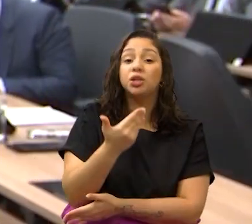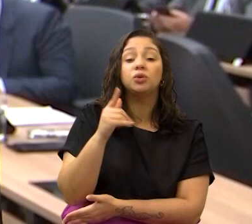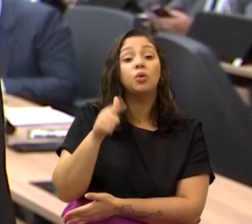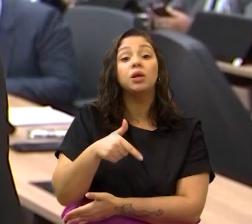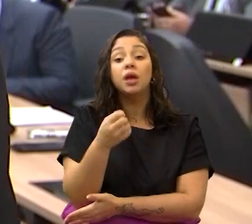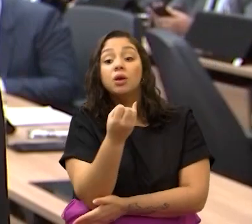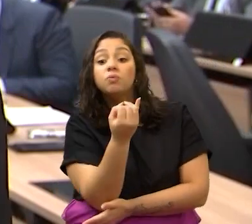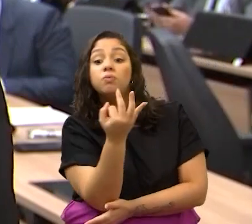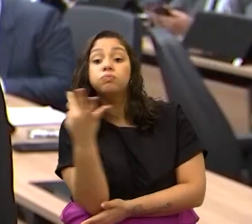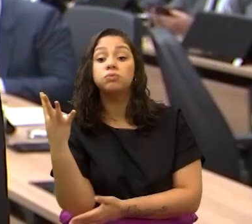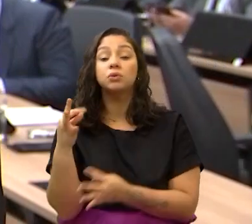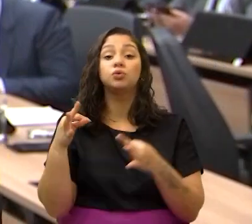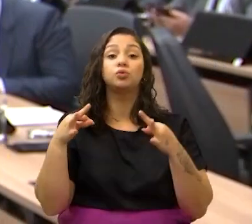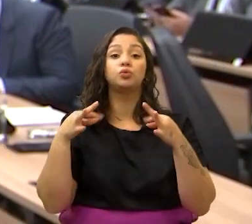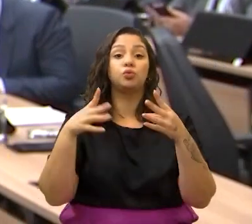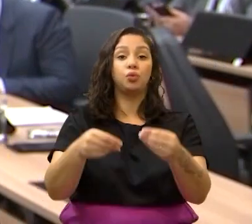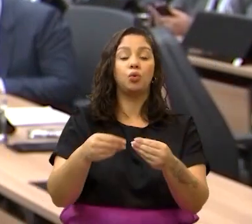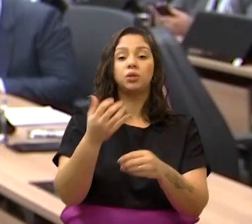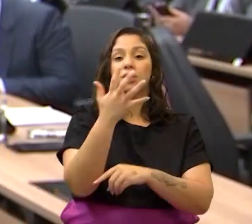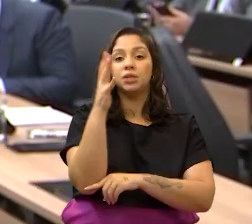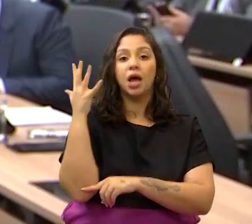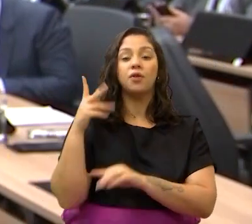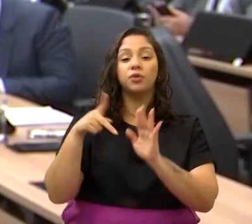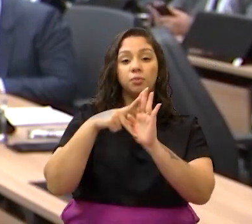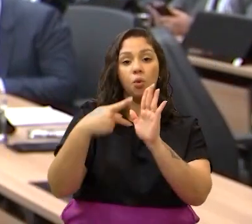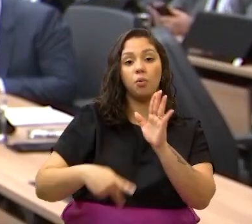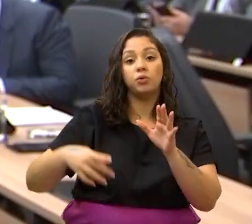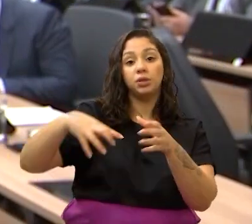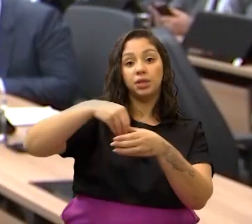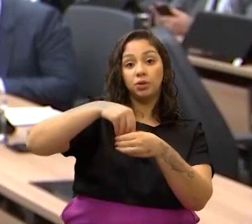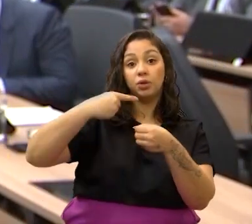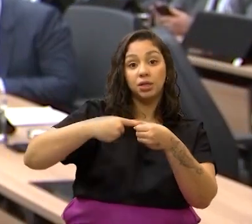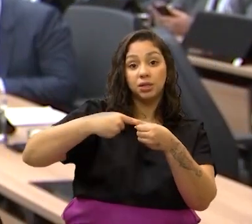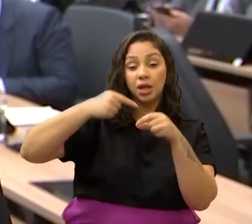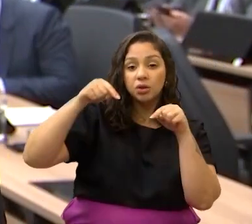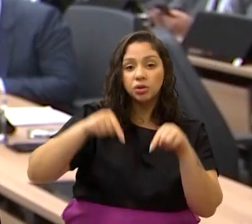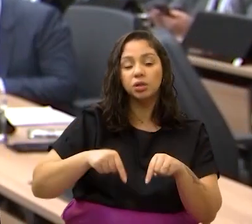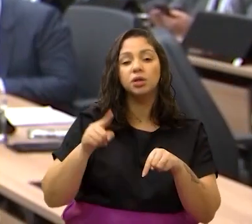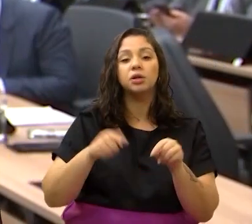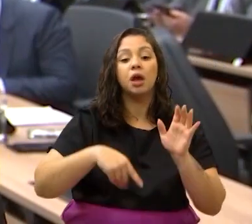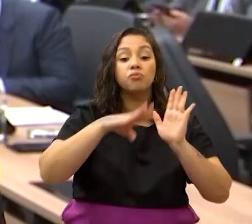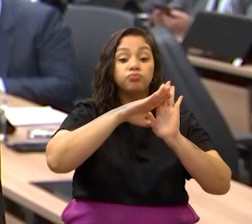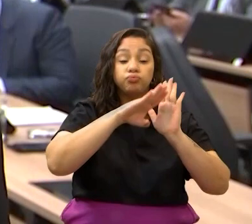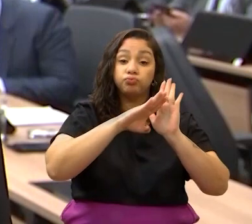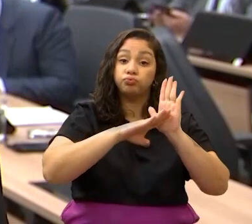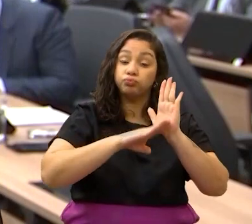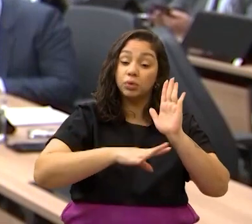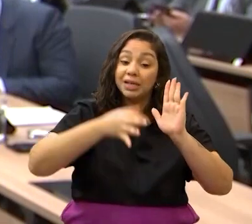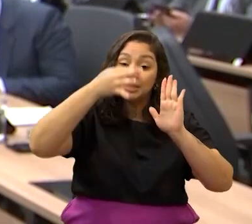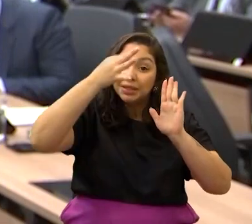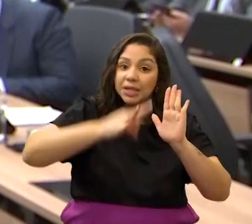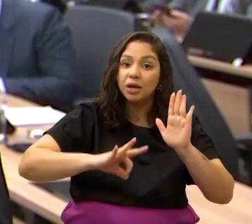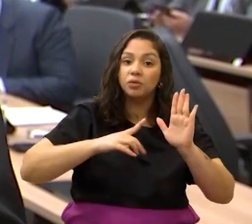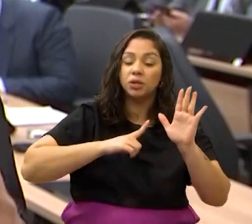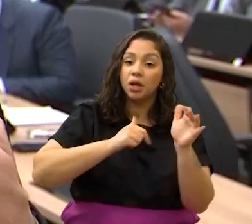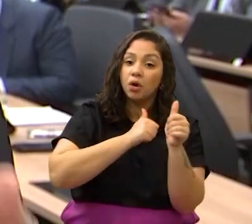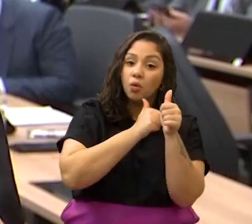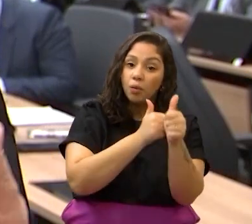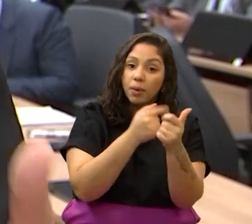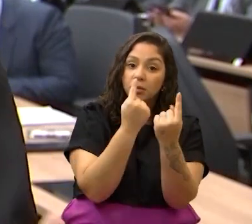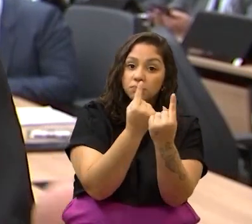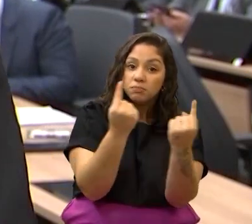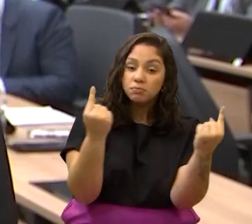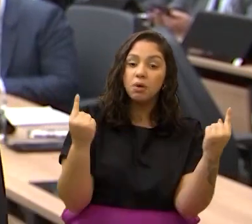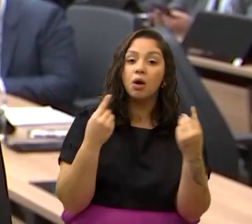que é isso? É um levantamento de todas as árvores existentes, as árvores urbanas dentro do município, catalogadas, onde